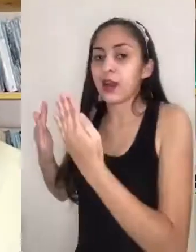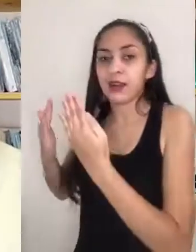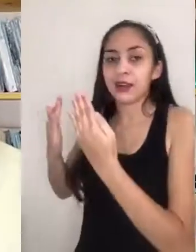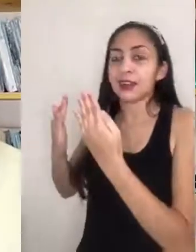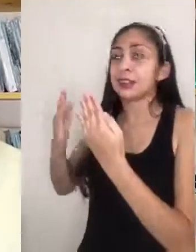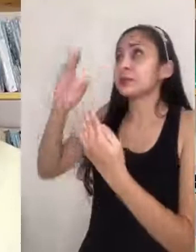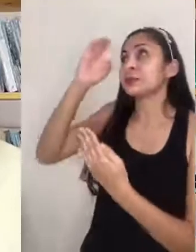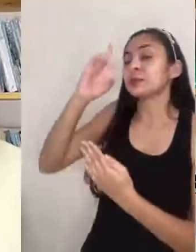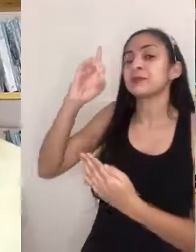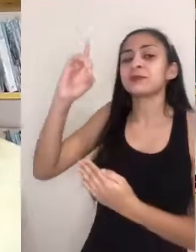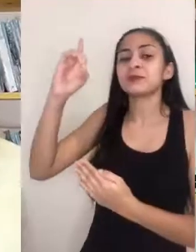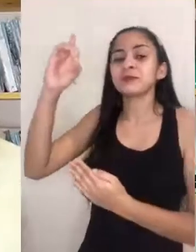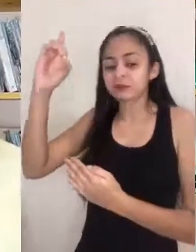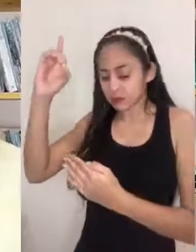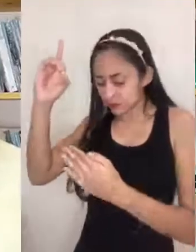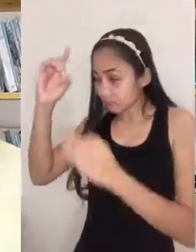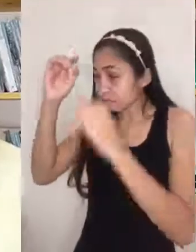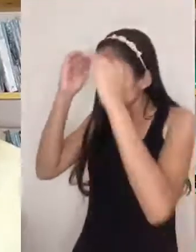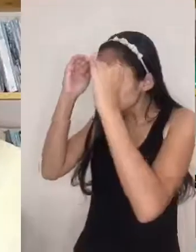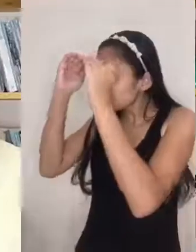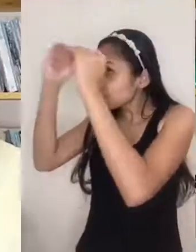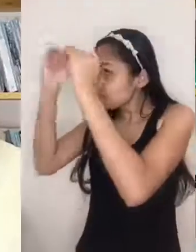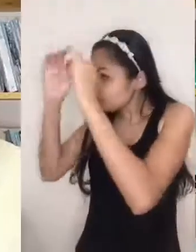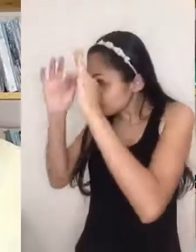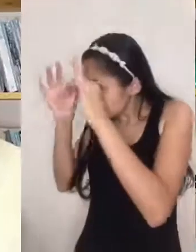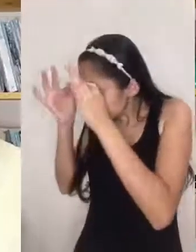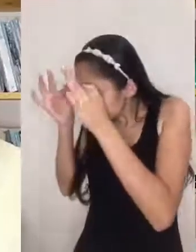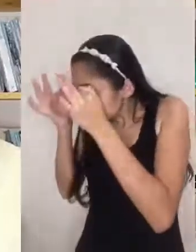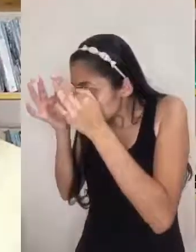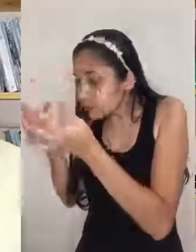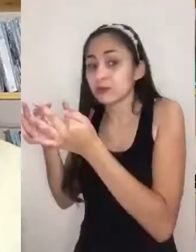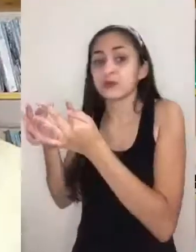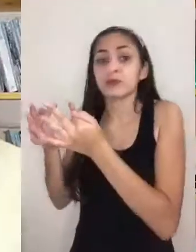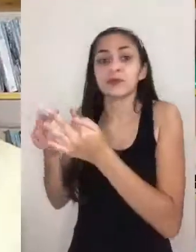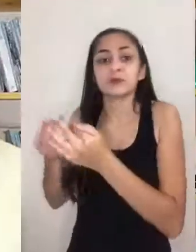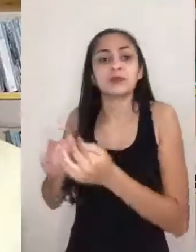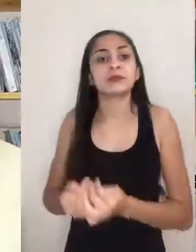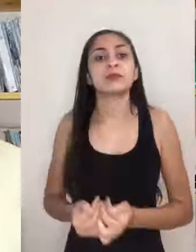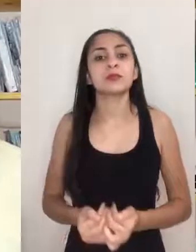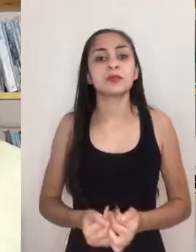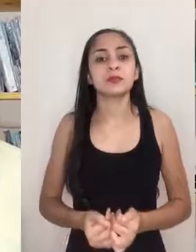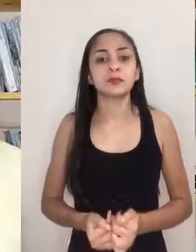Ele, em submissão, em obediência ao Senhor.